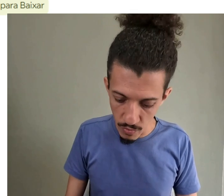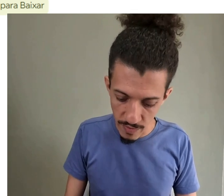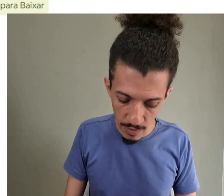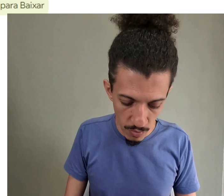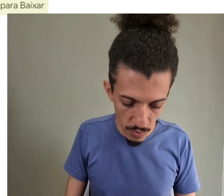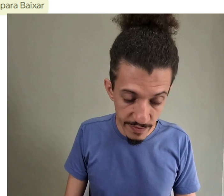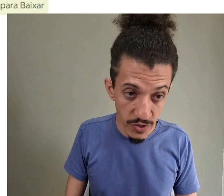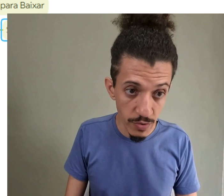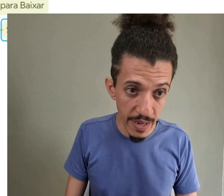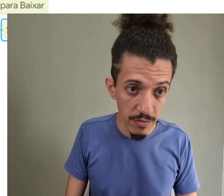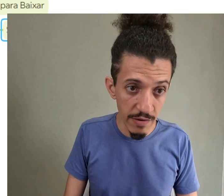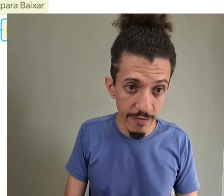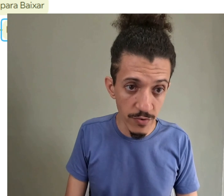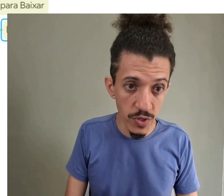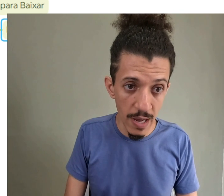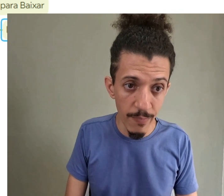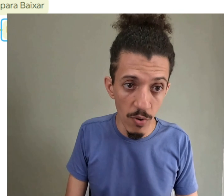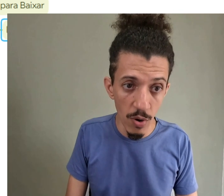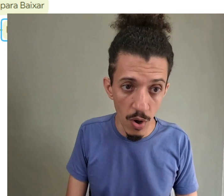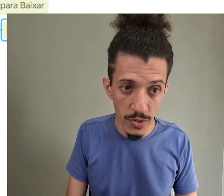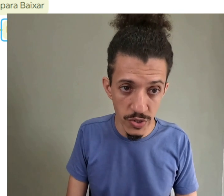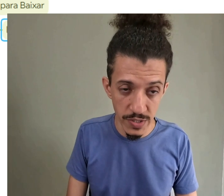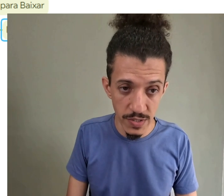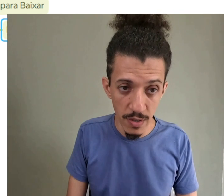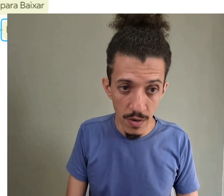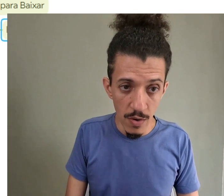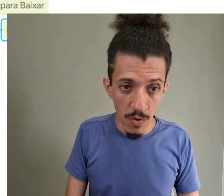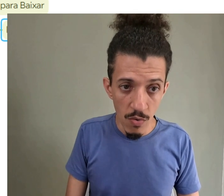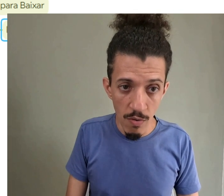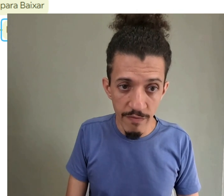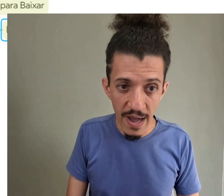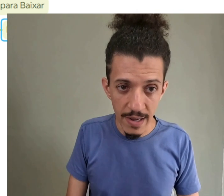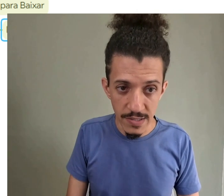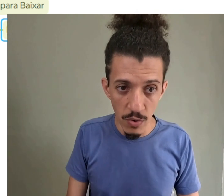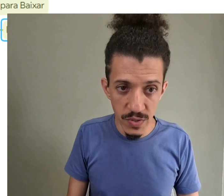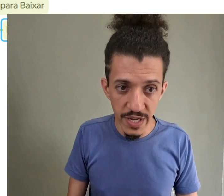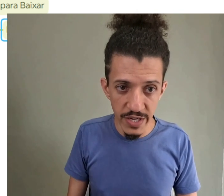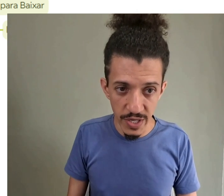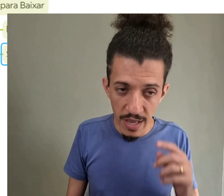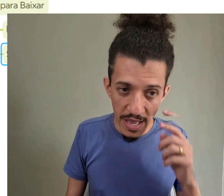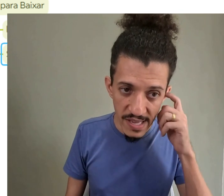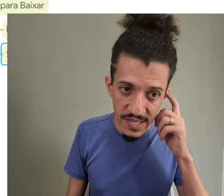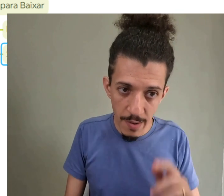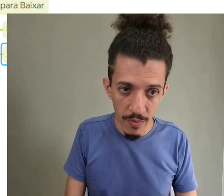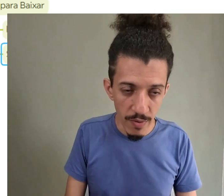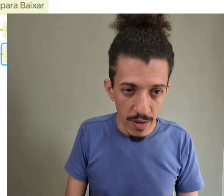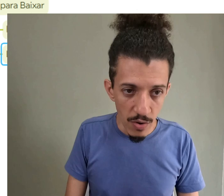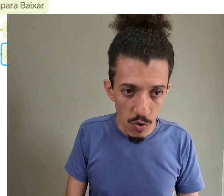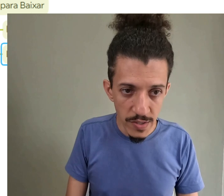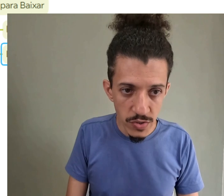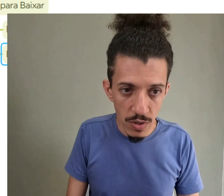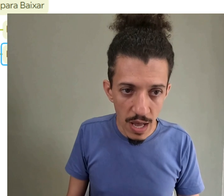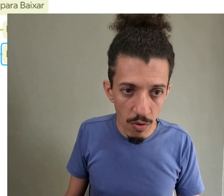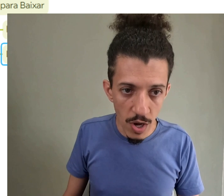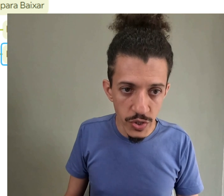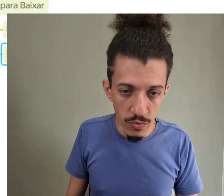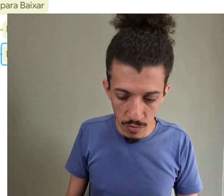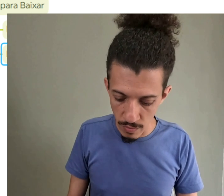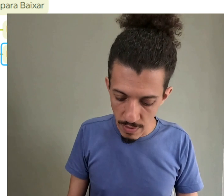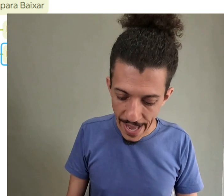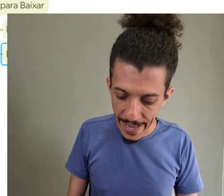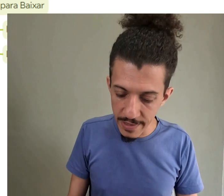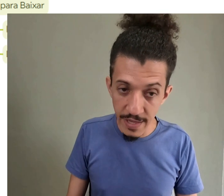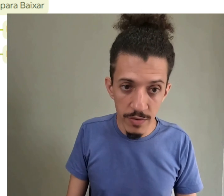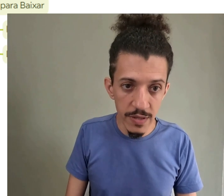investimento, o investimento ele vai funcionar por lotes com vagas, ou seja, exemplo, começou lá o lote